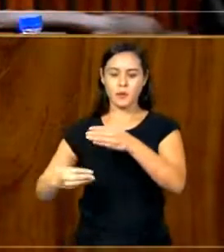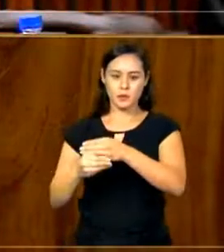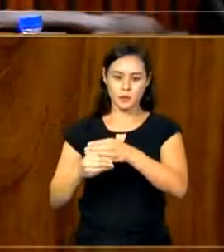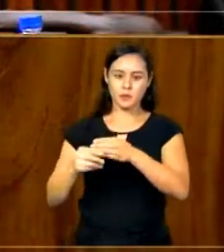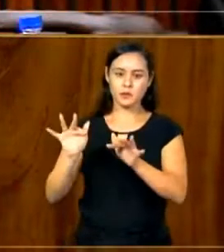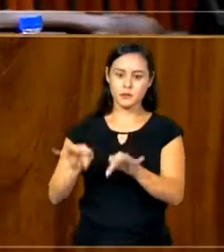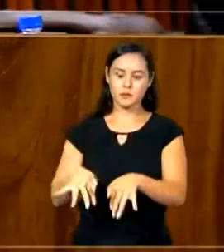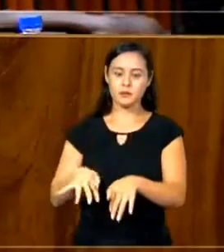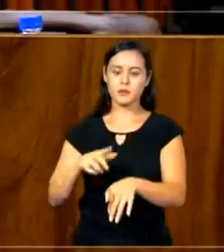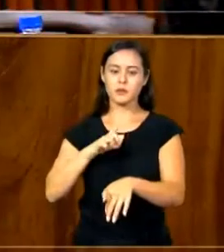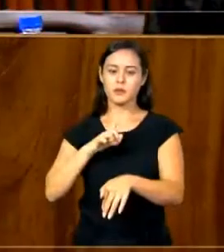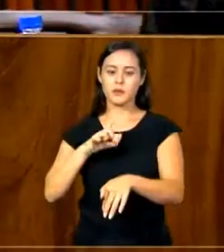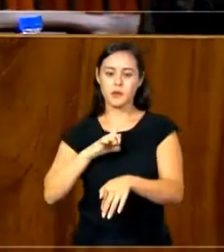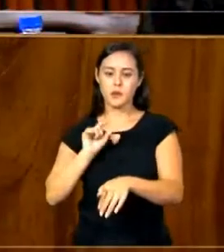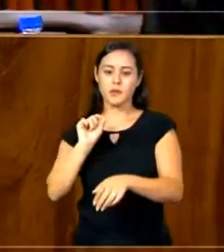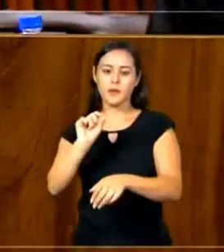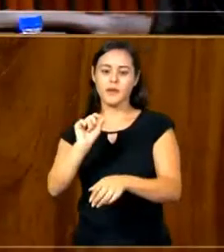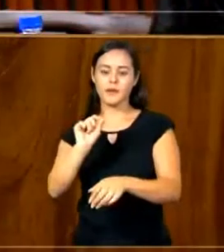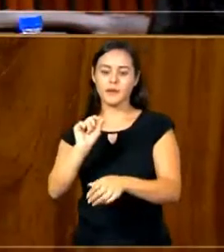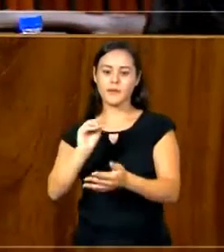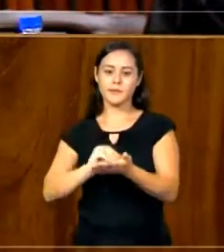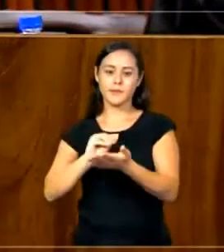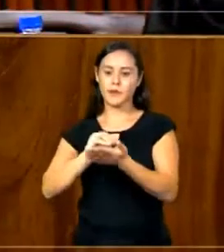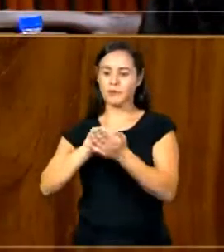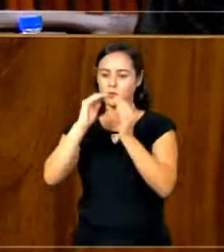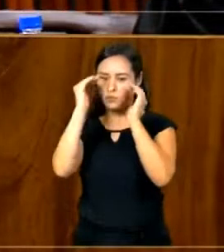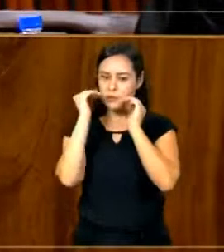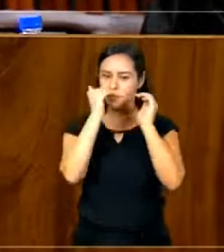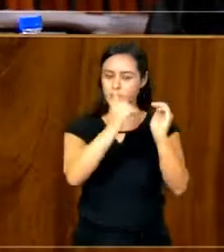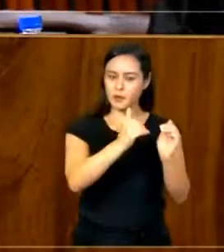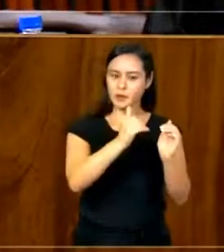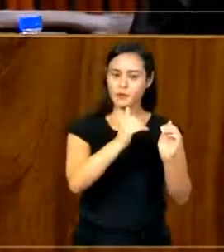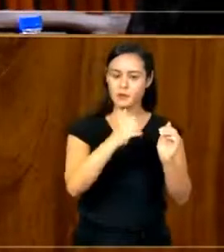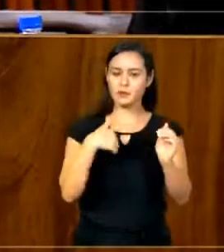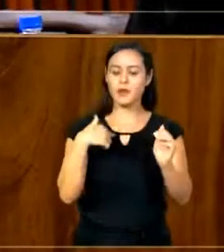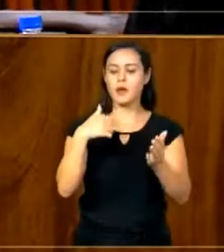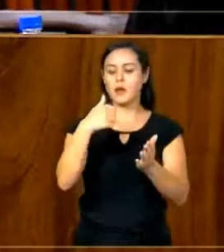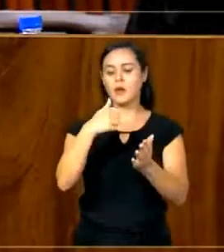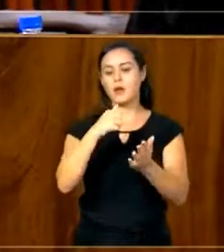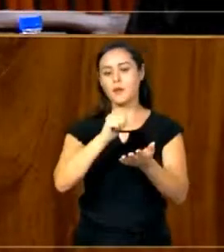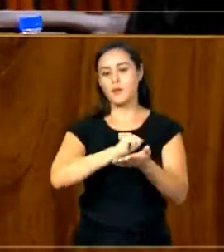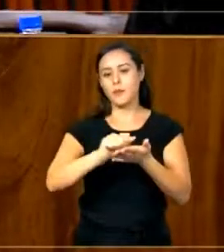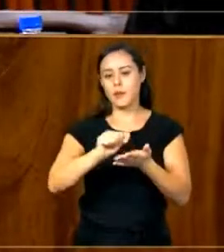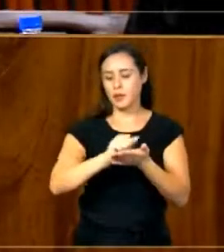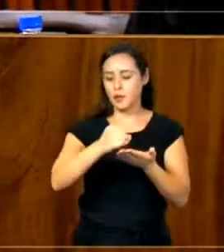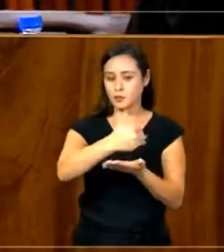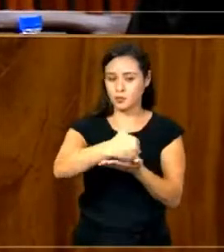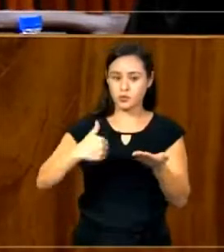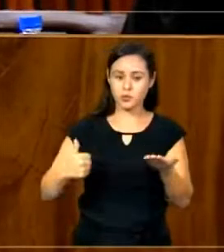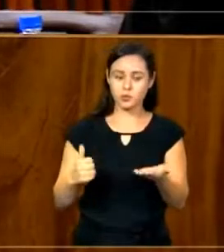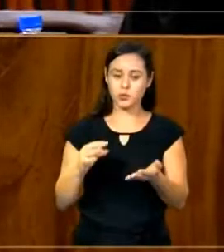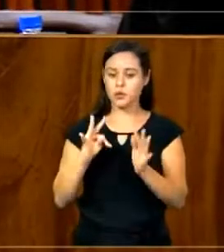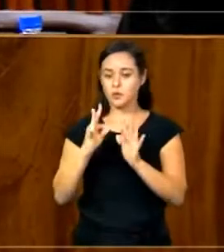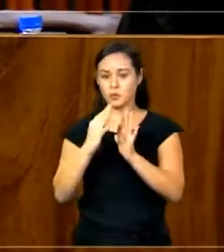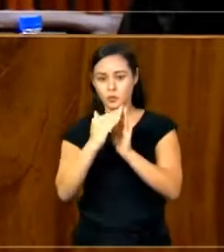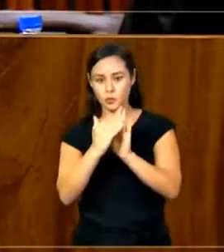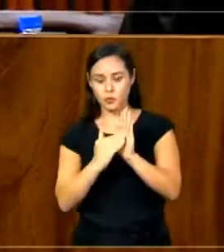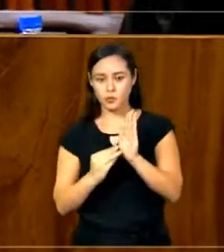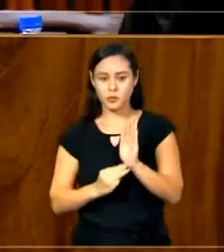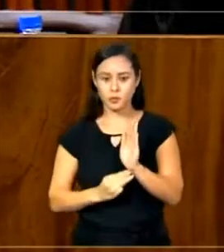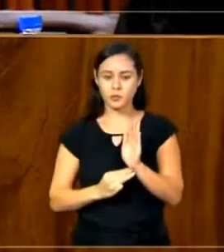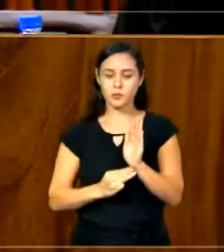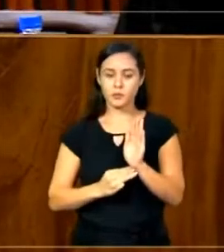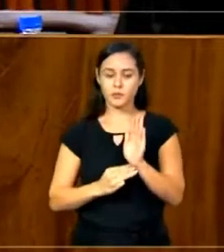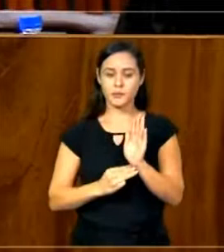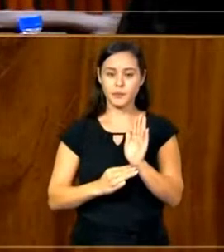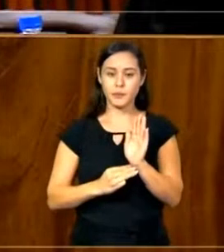vista indícios de descumprimento de decisões de remoção de conteúdos proferidas em